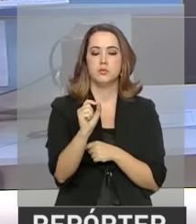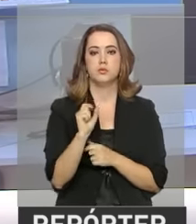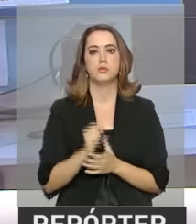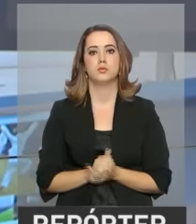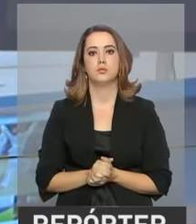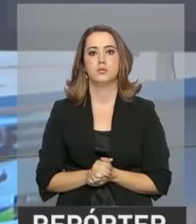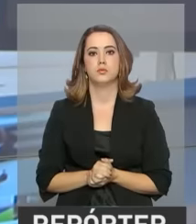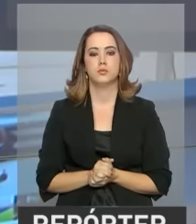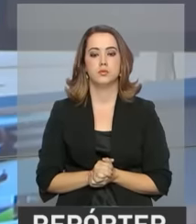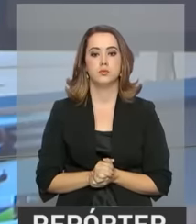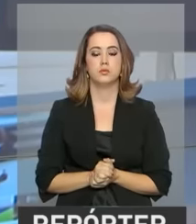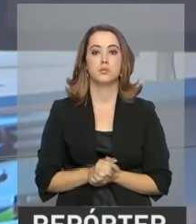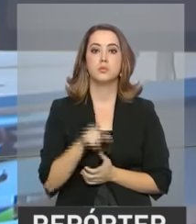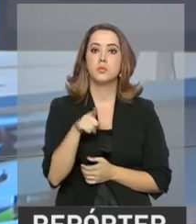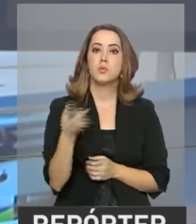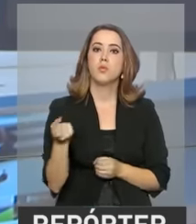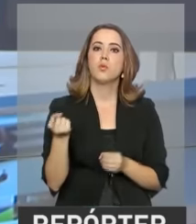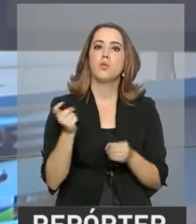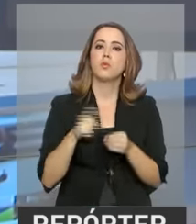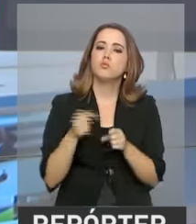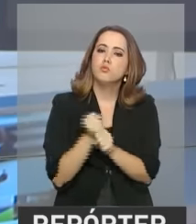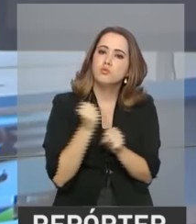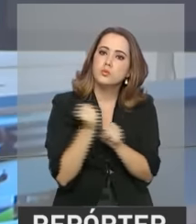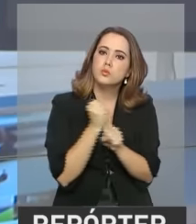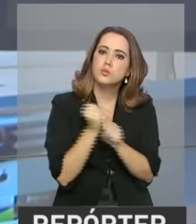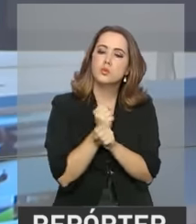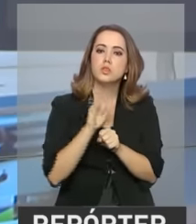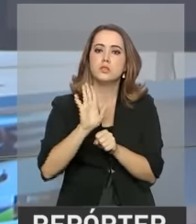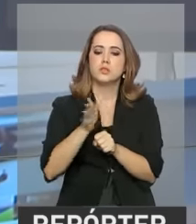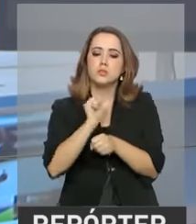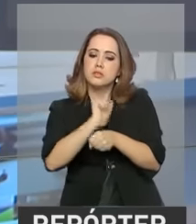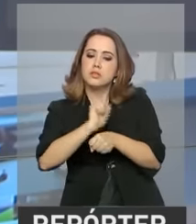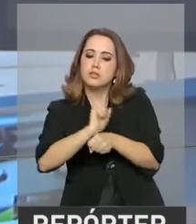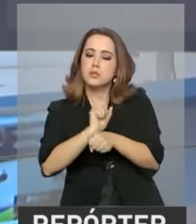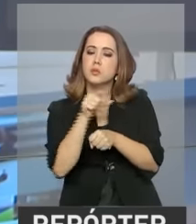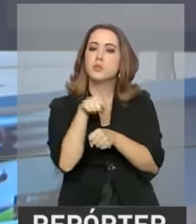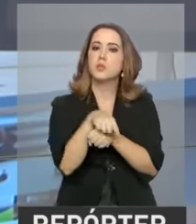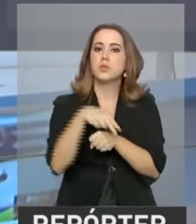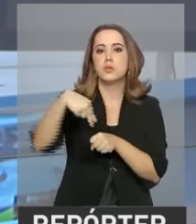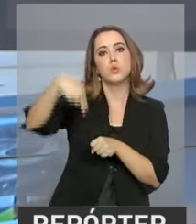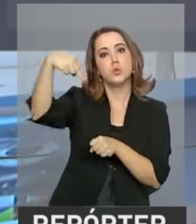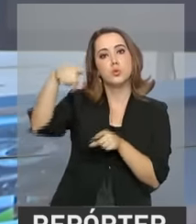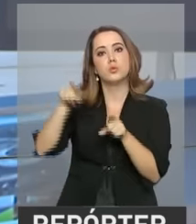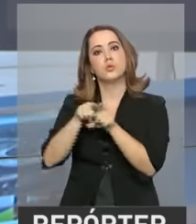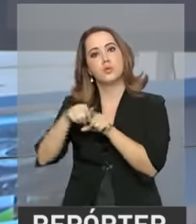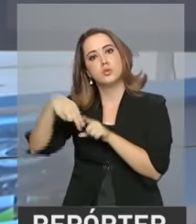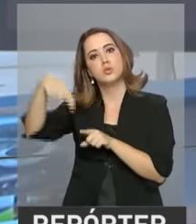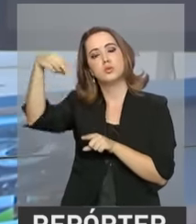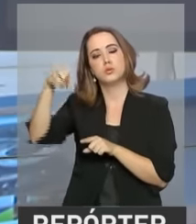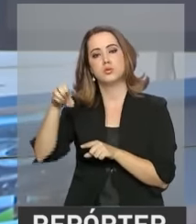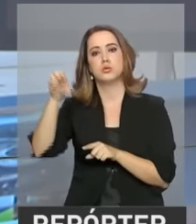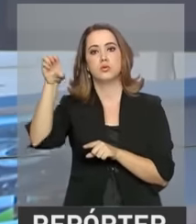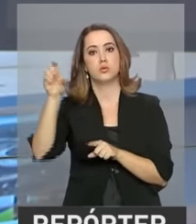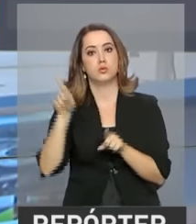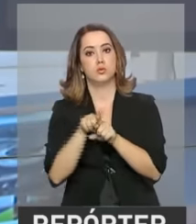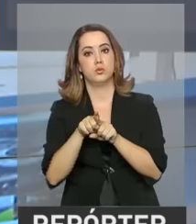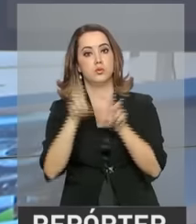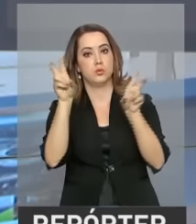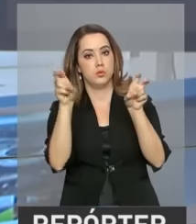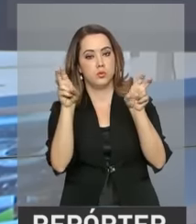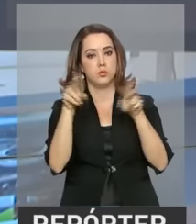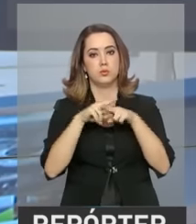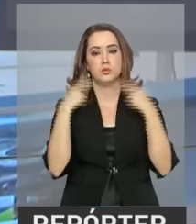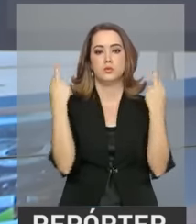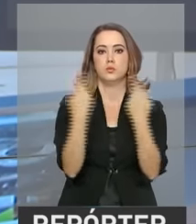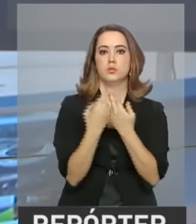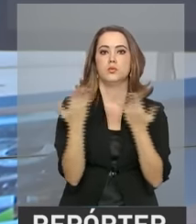favoráveis. A retomada de obras públicas paralisadas nas regiões Norte e Nordeste foi tema de uma reunião entre o presidente em